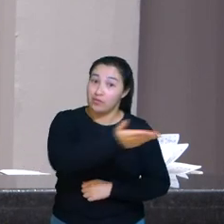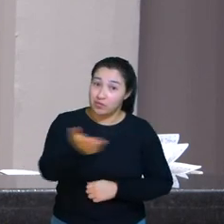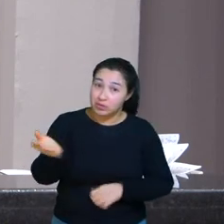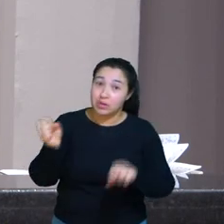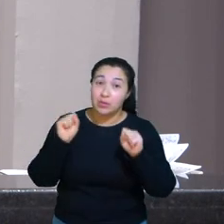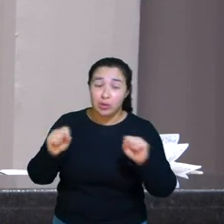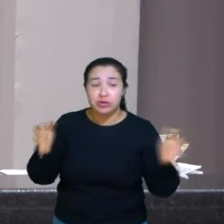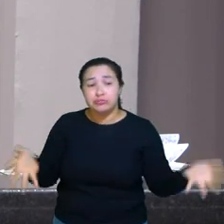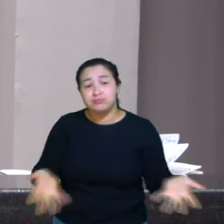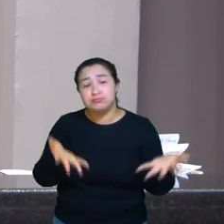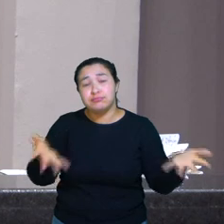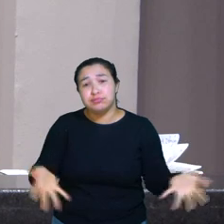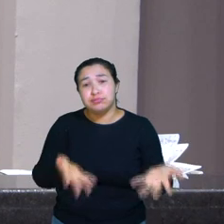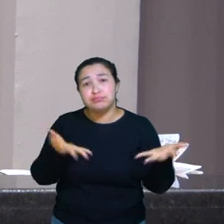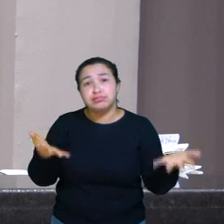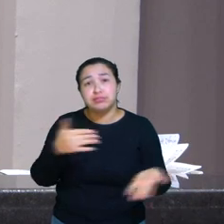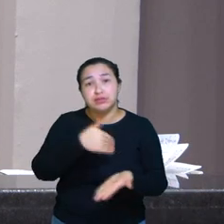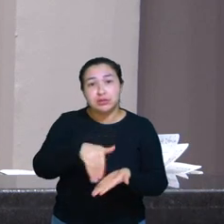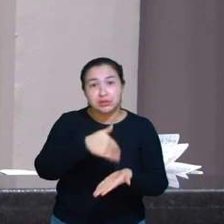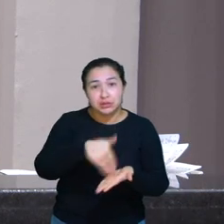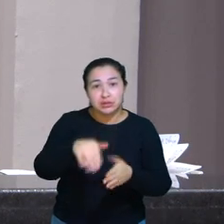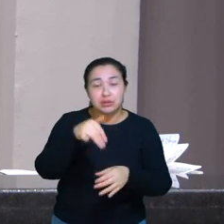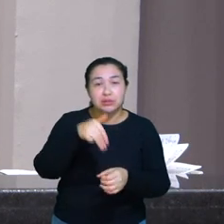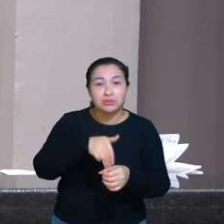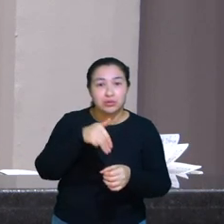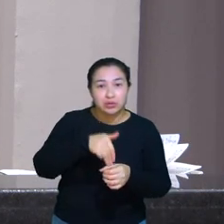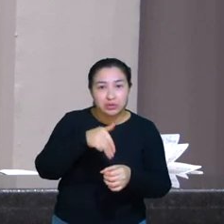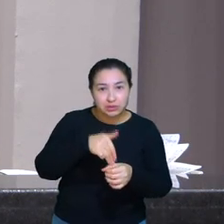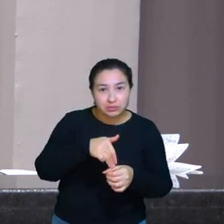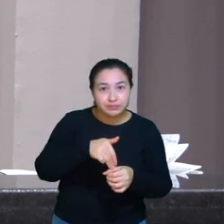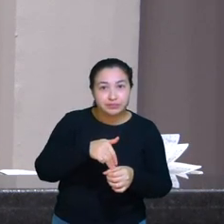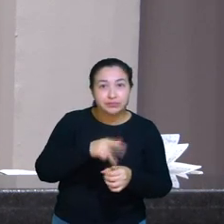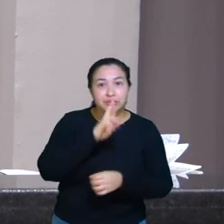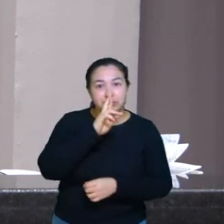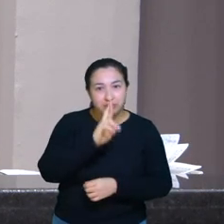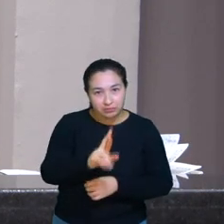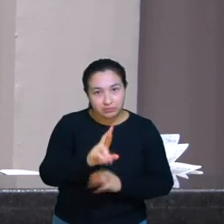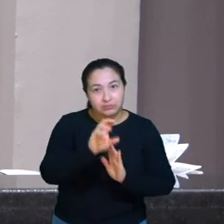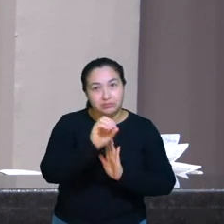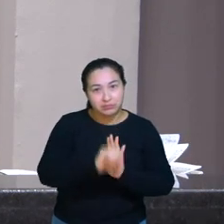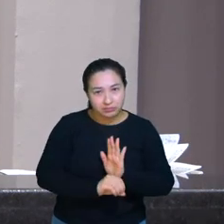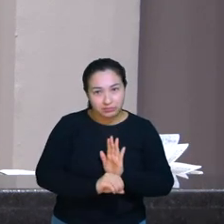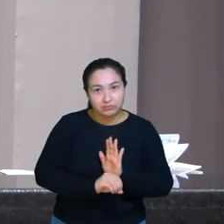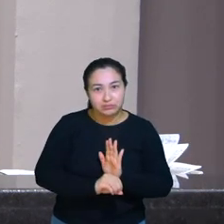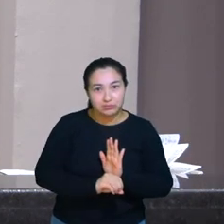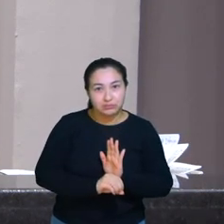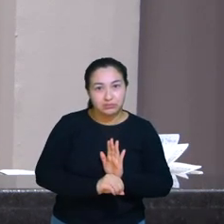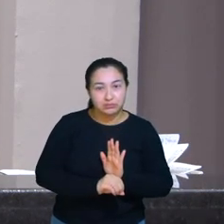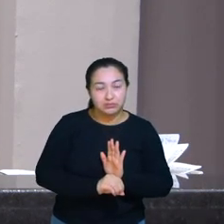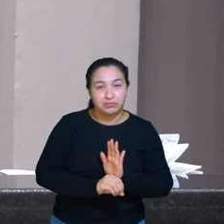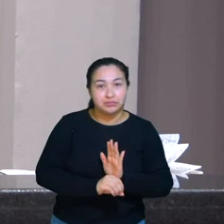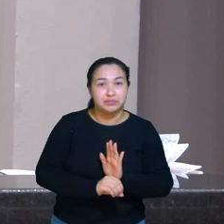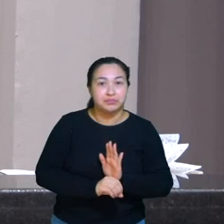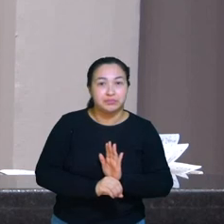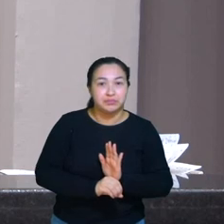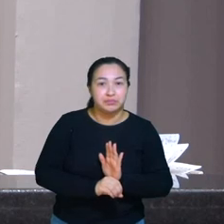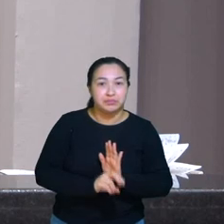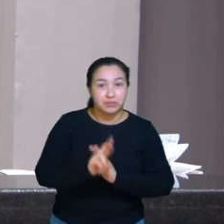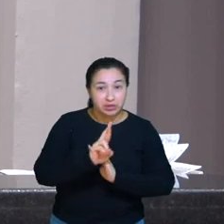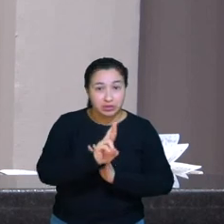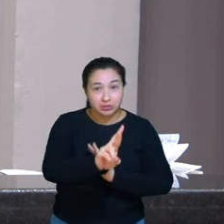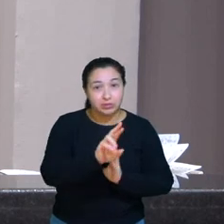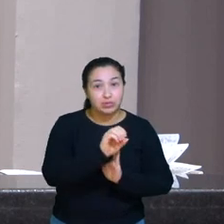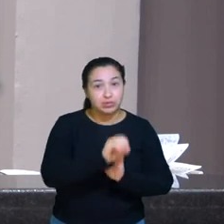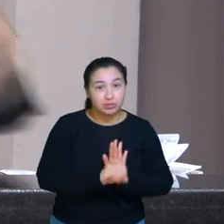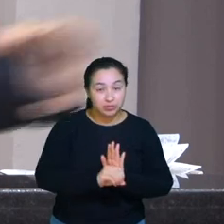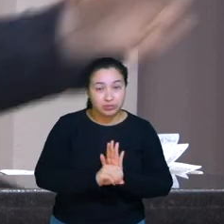incentivar os secretários municipais para responderem este Ofício né Marines que está aí né para responderem isso pessoal